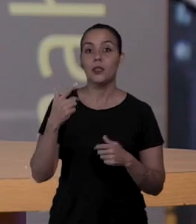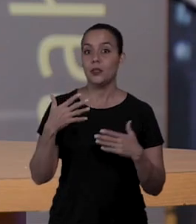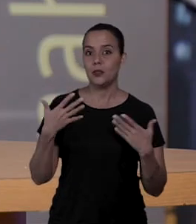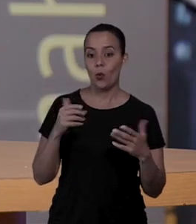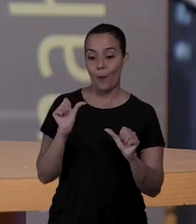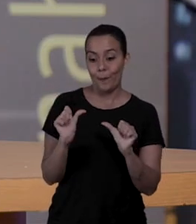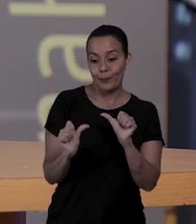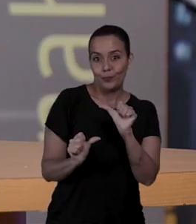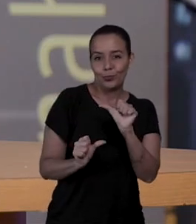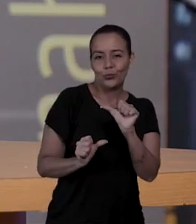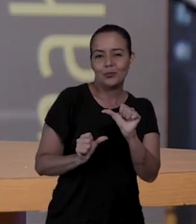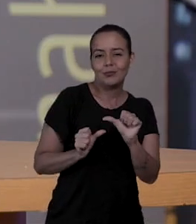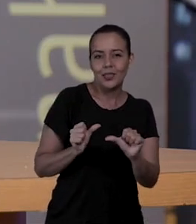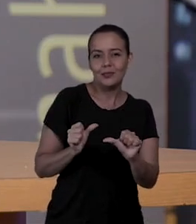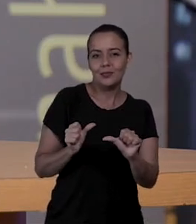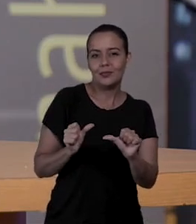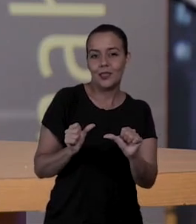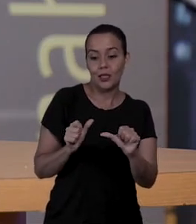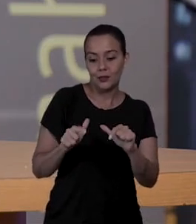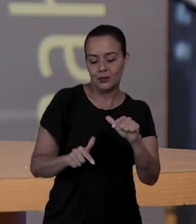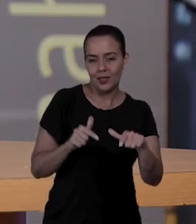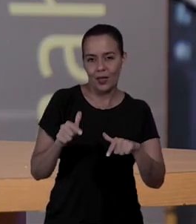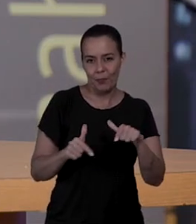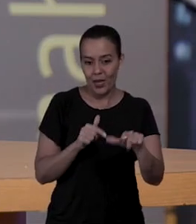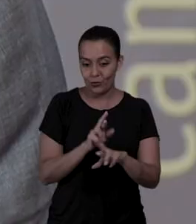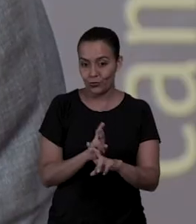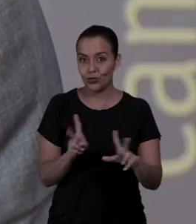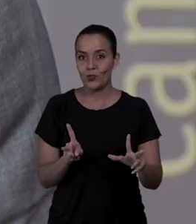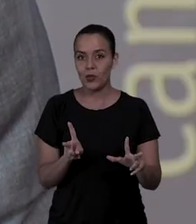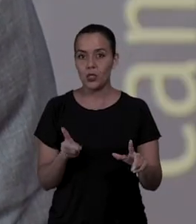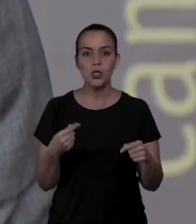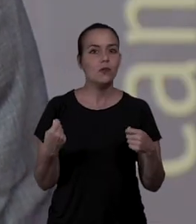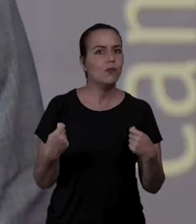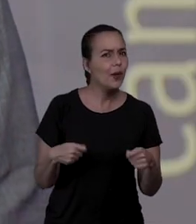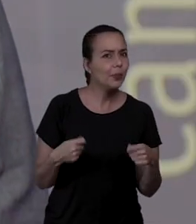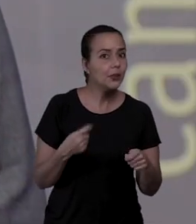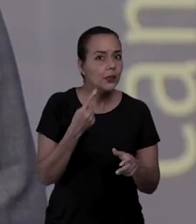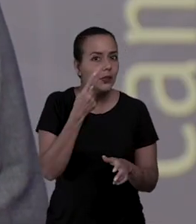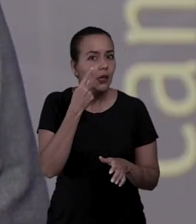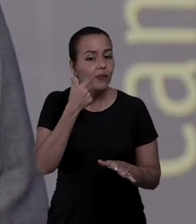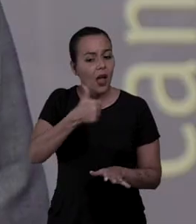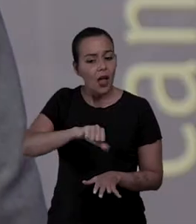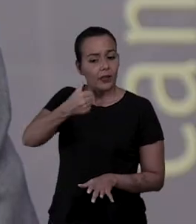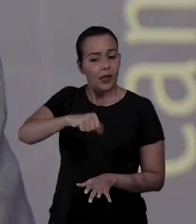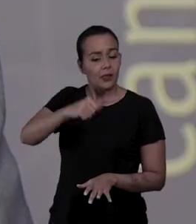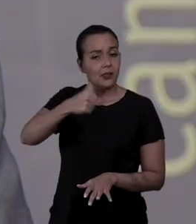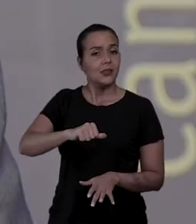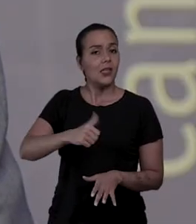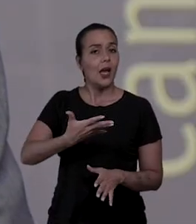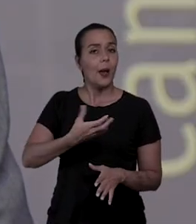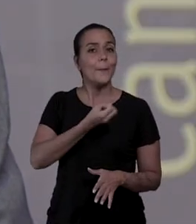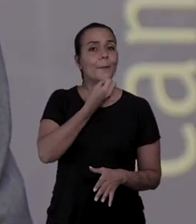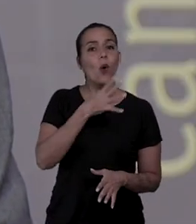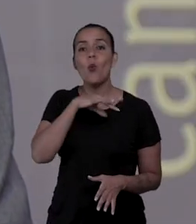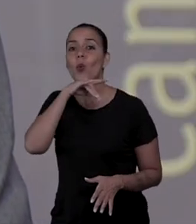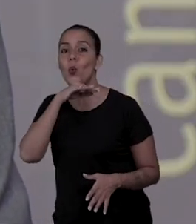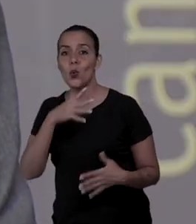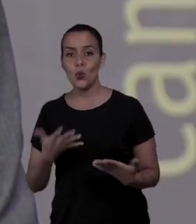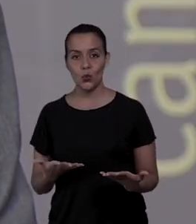trabalhador que exerce funções intelectuais. Ele é um homem branco. E essa migração, né,